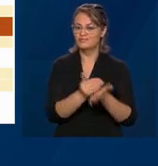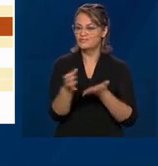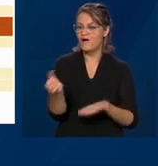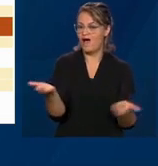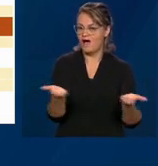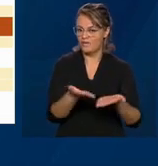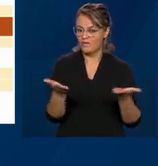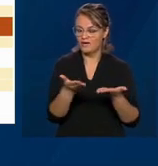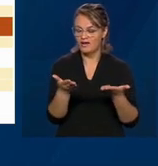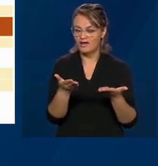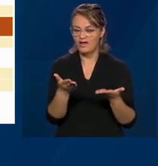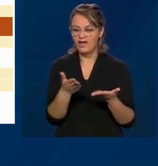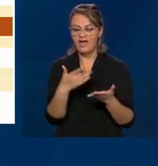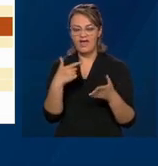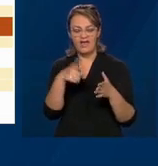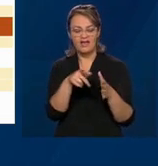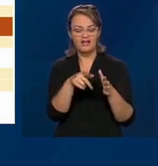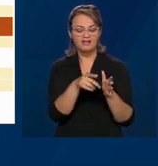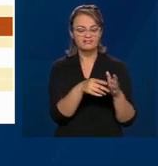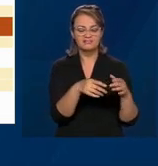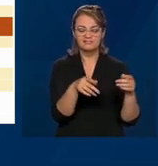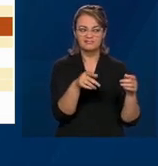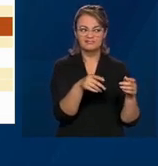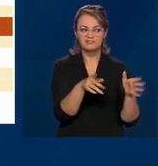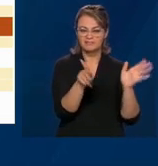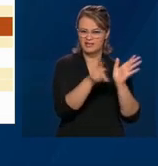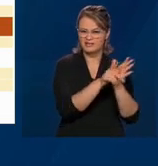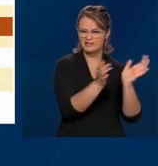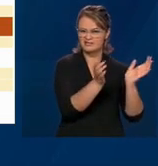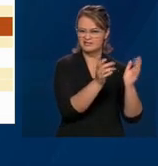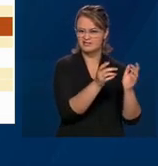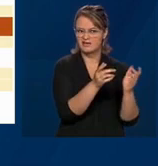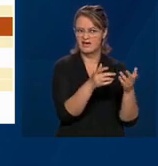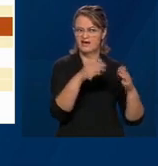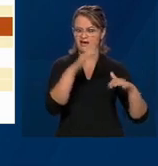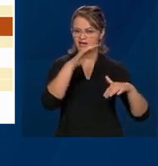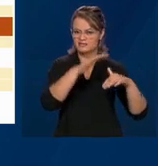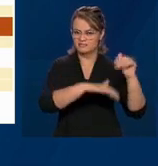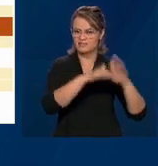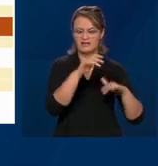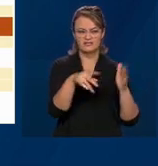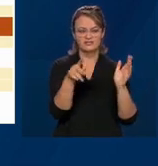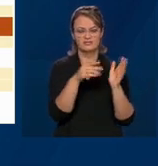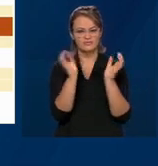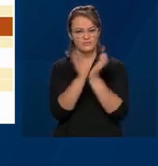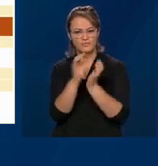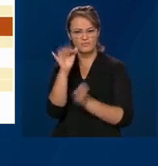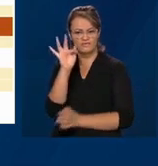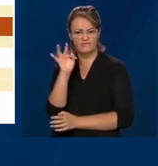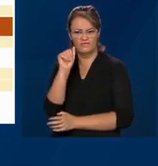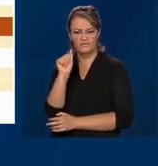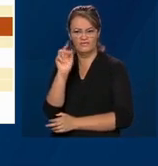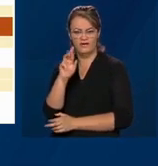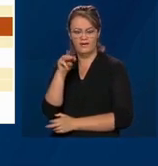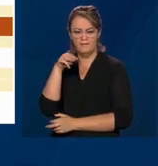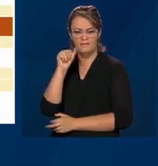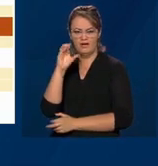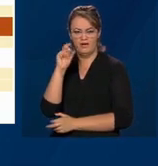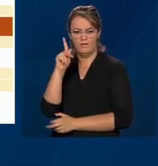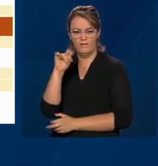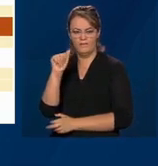menos alinhada com as práticas de farmacopeia. Por isso que nós